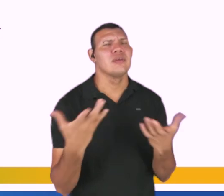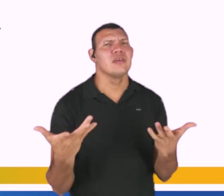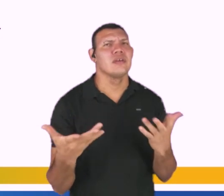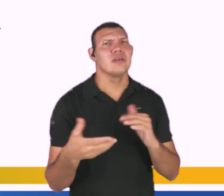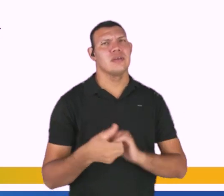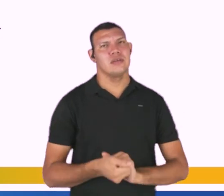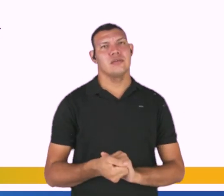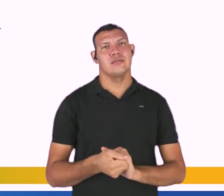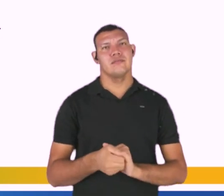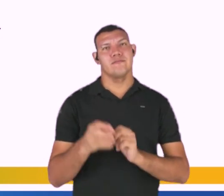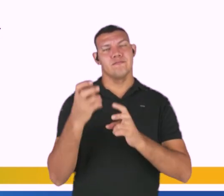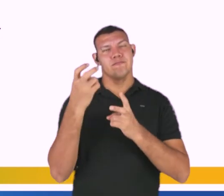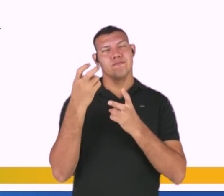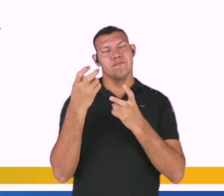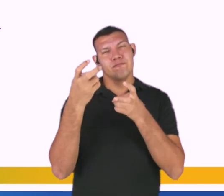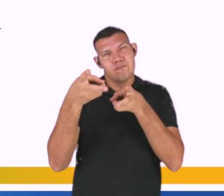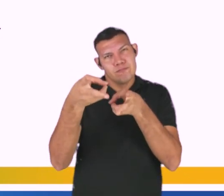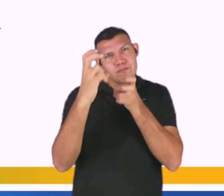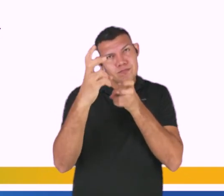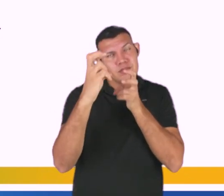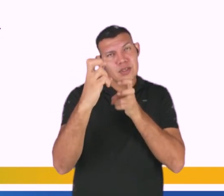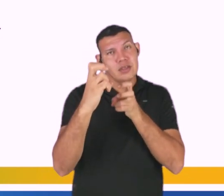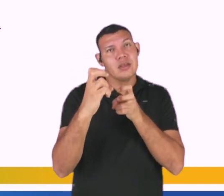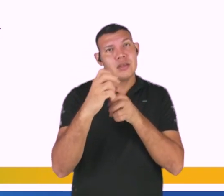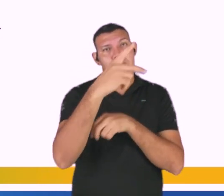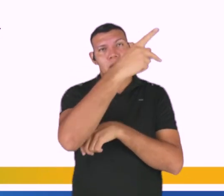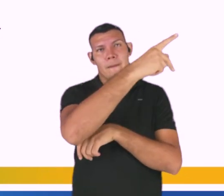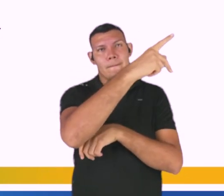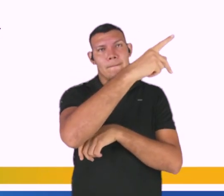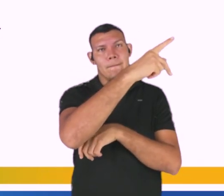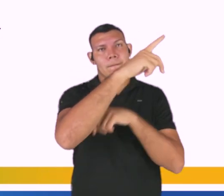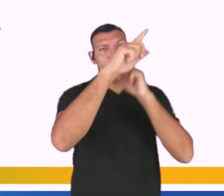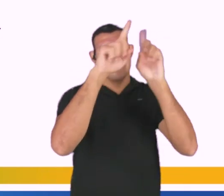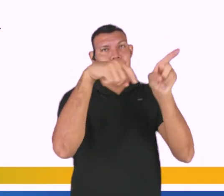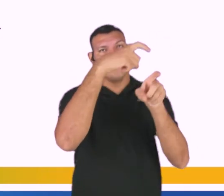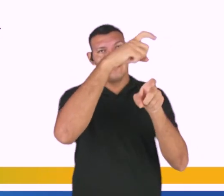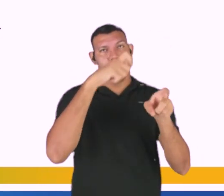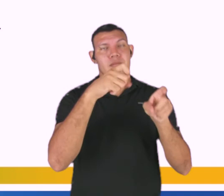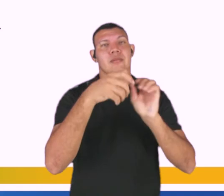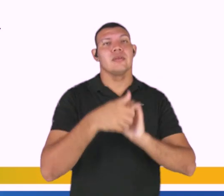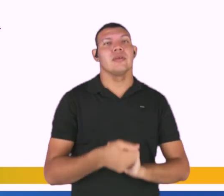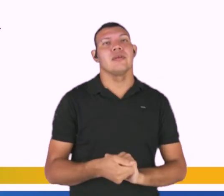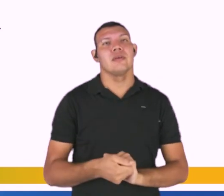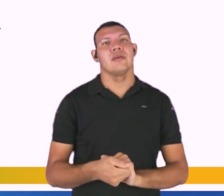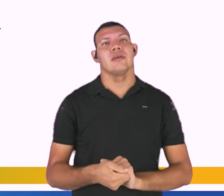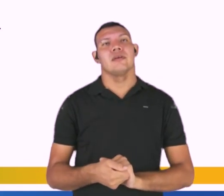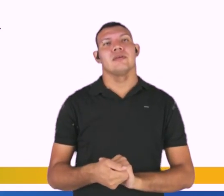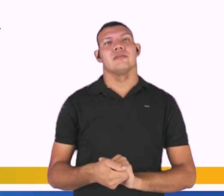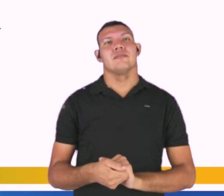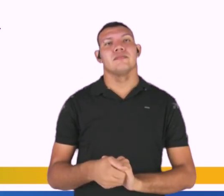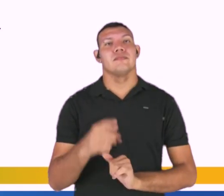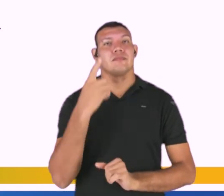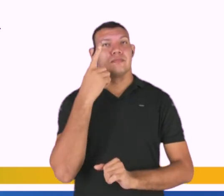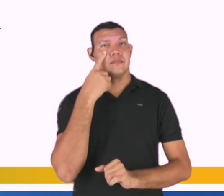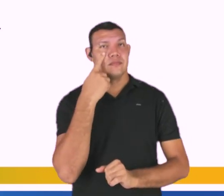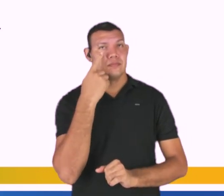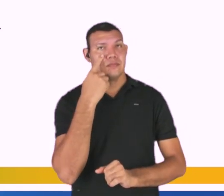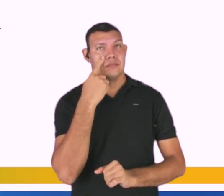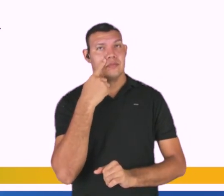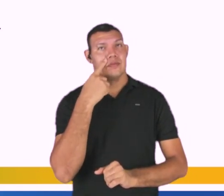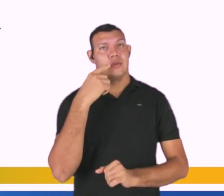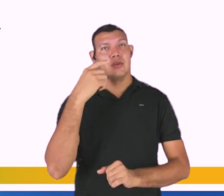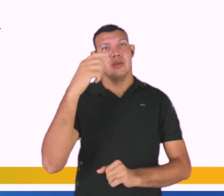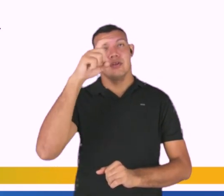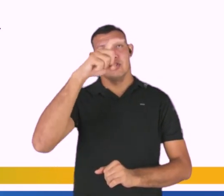porque Observe na minha pdx é no grau de cada ter então você vê o grau